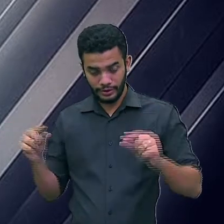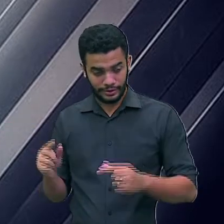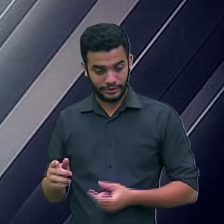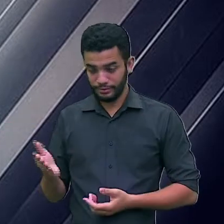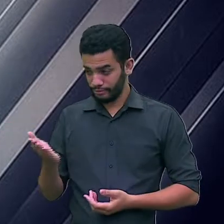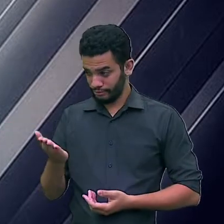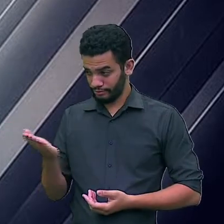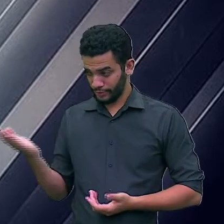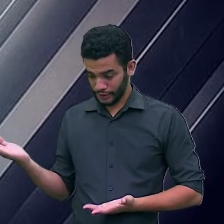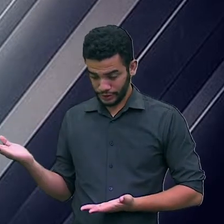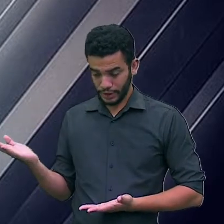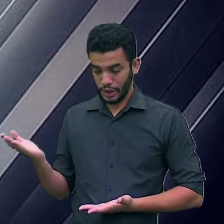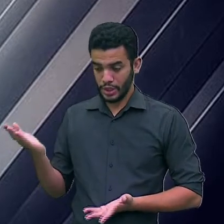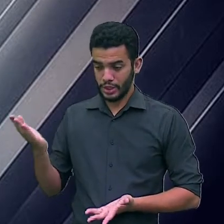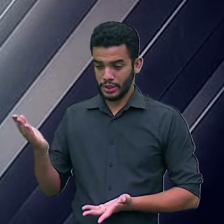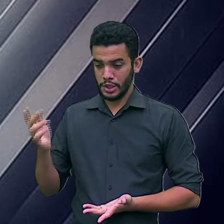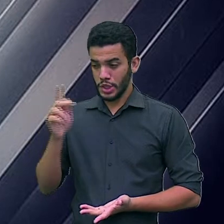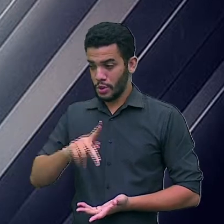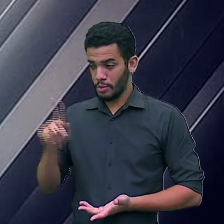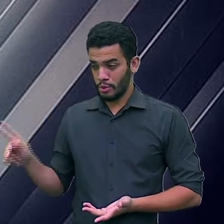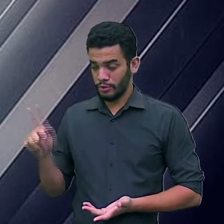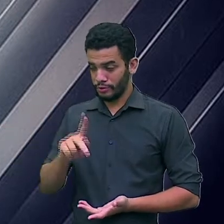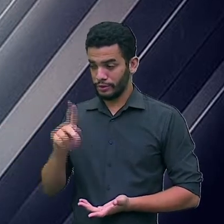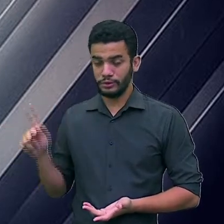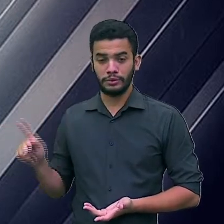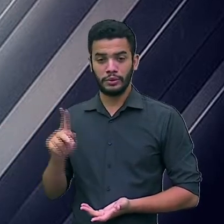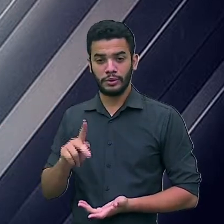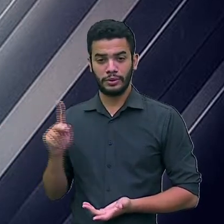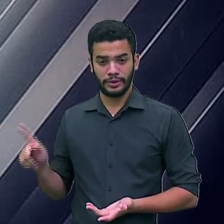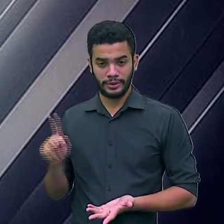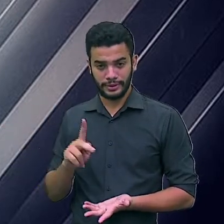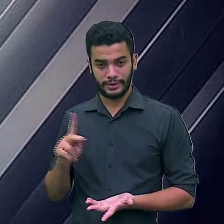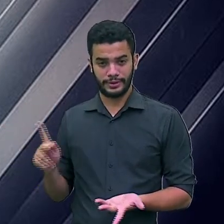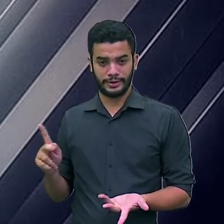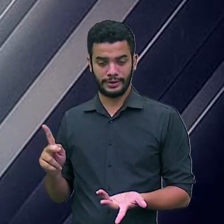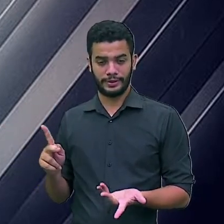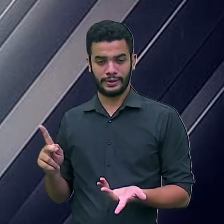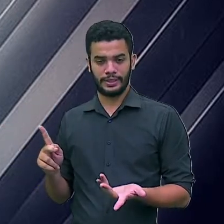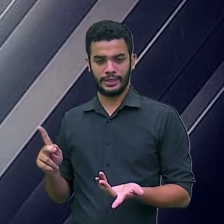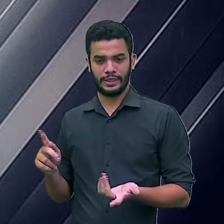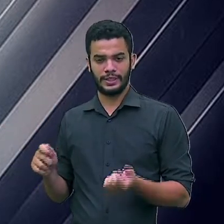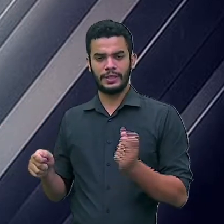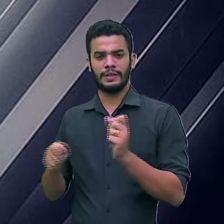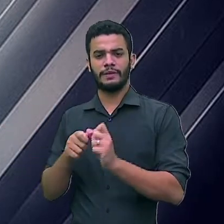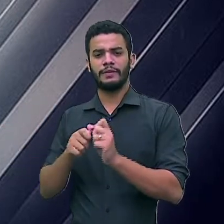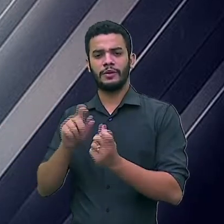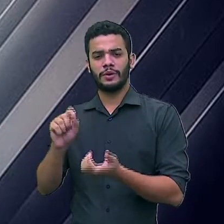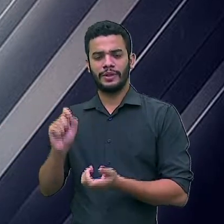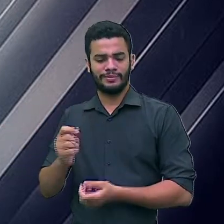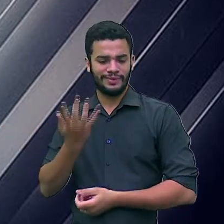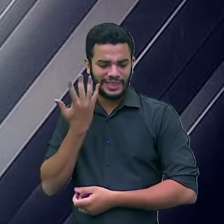deixaram as crianças satisfeitas. Sujeito,